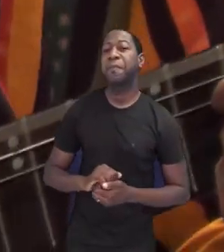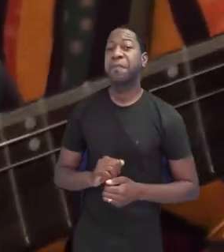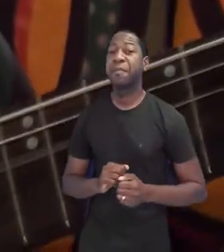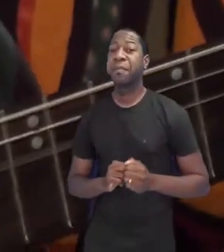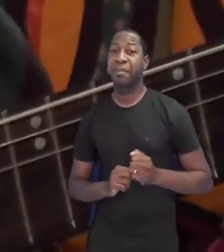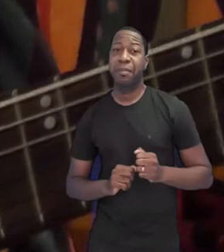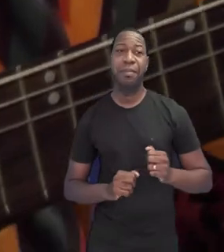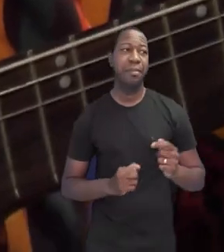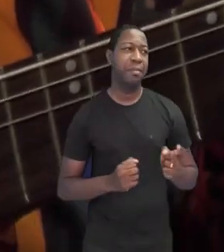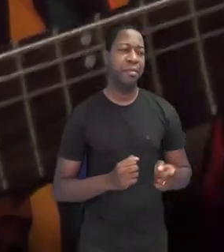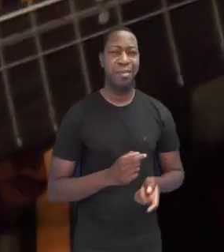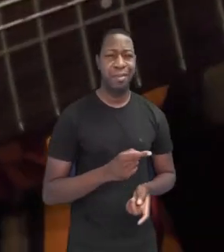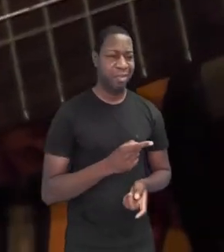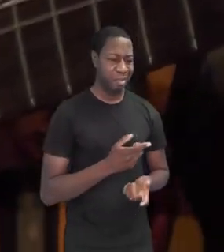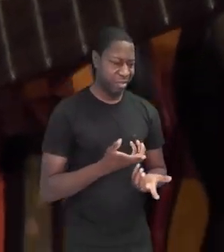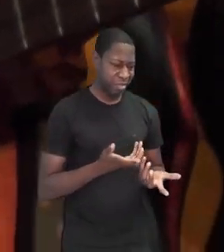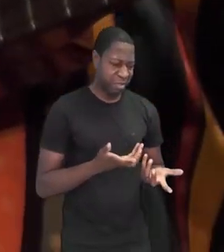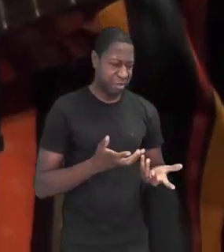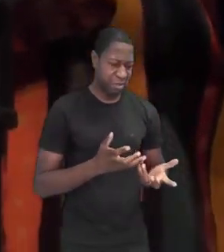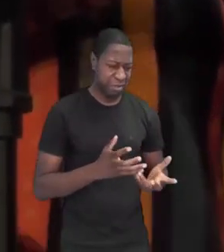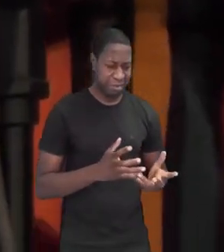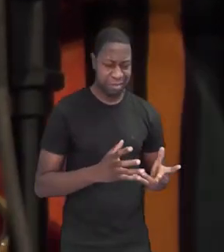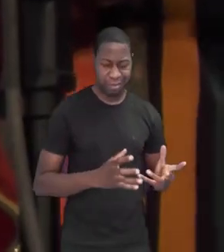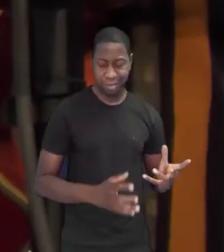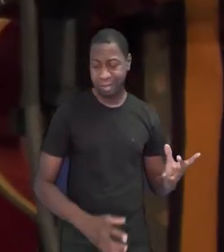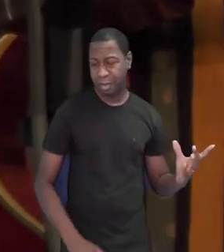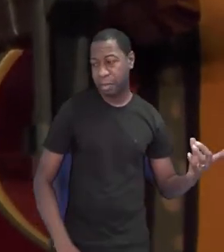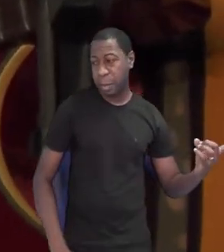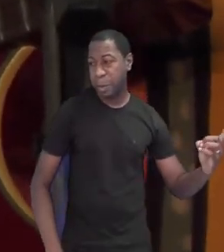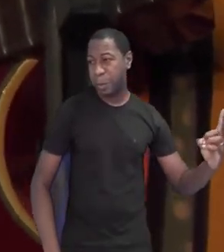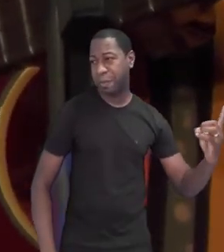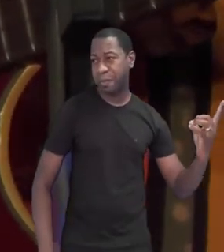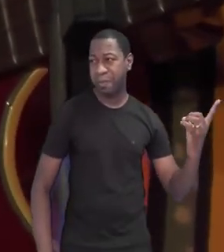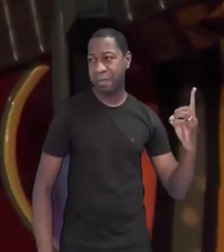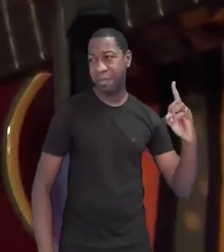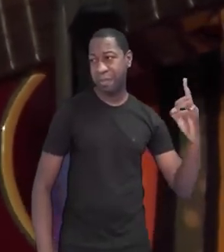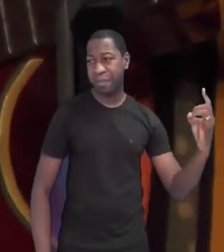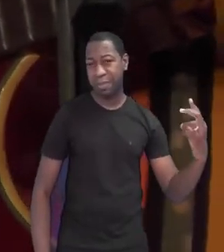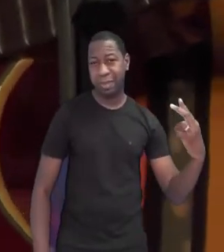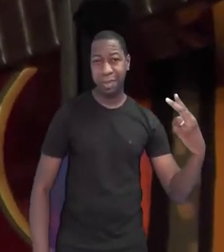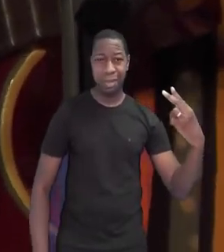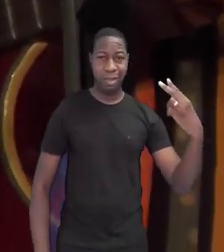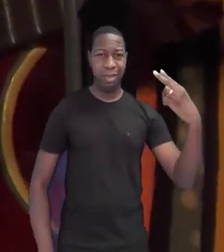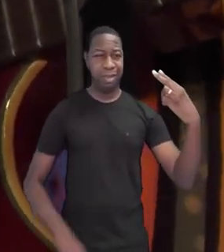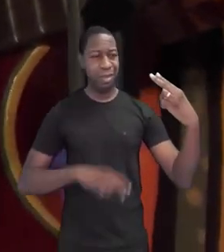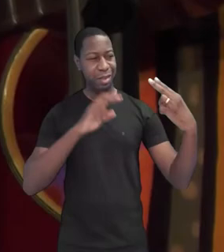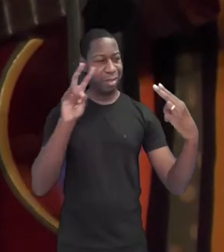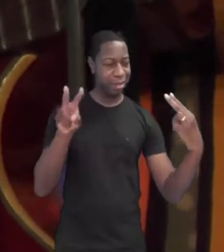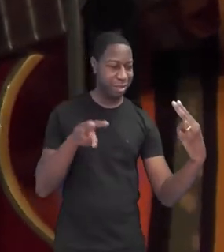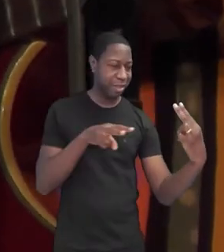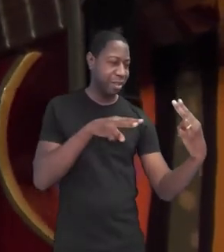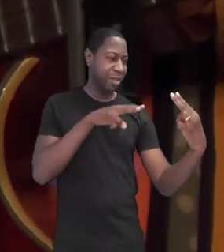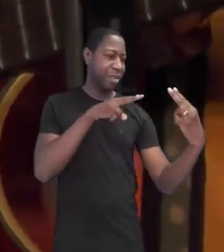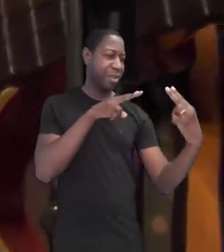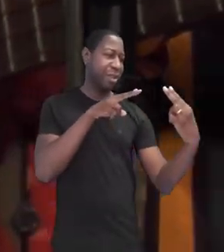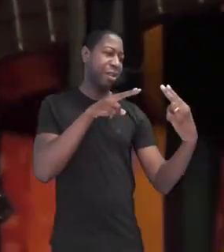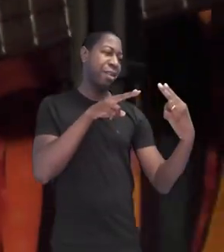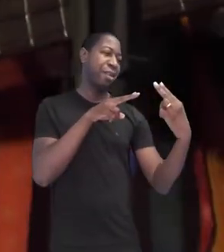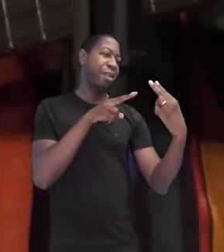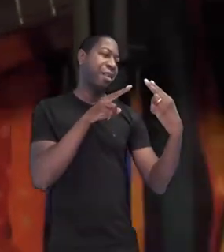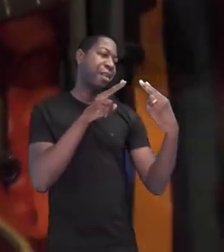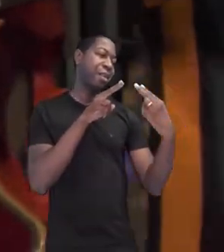nem gostar somente esse beijo tão molhado que você me